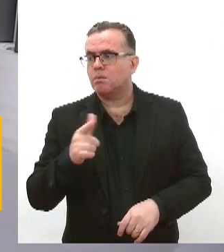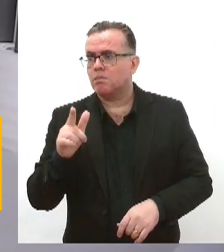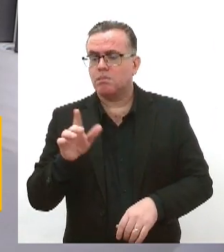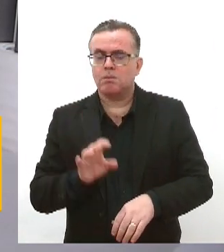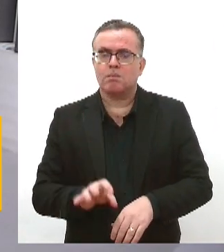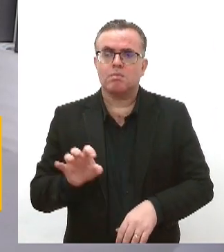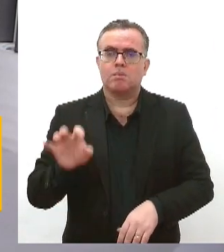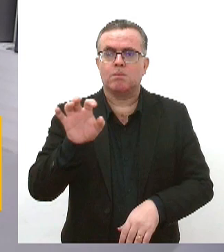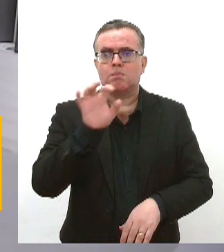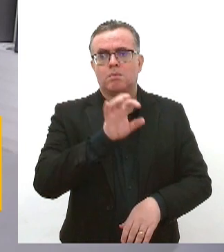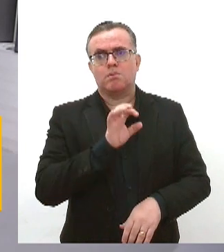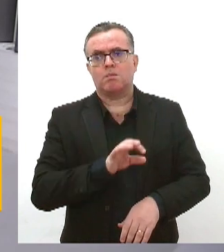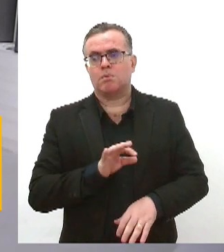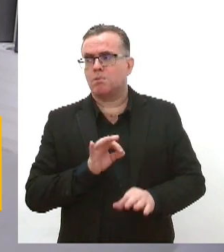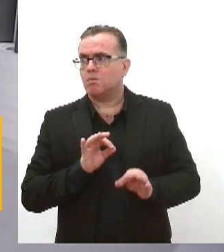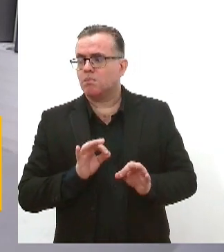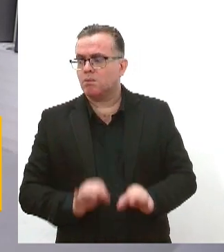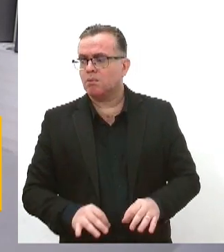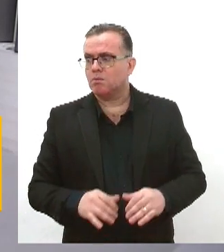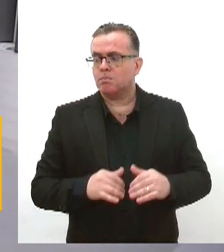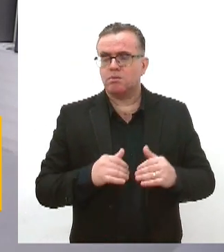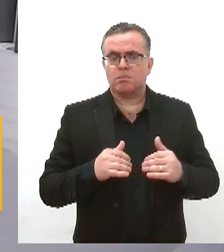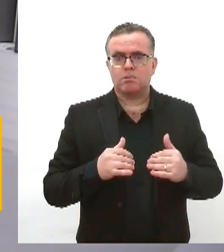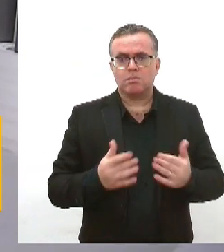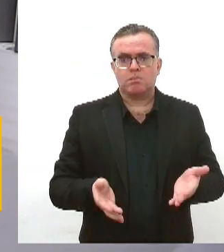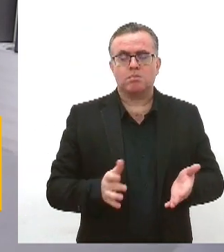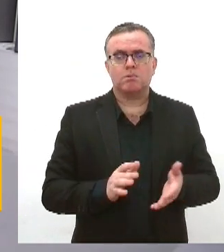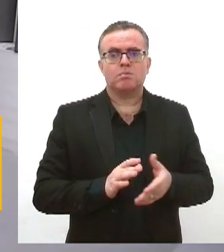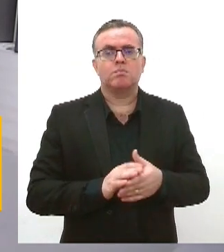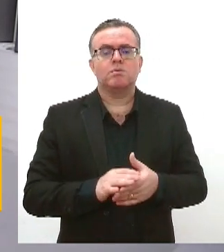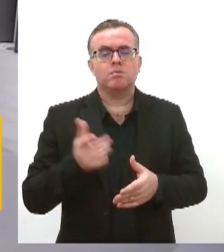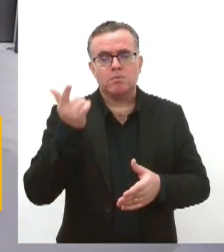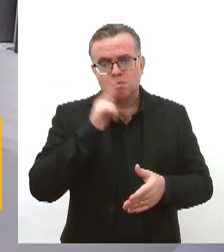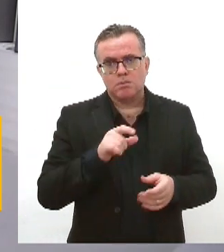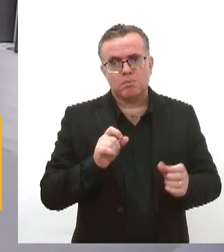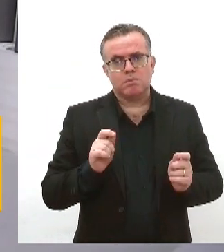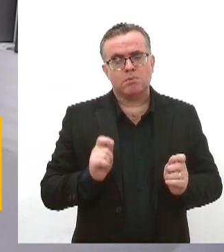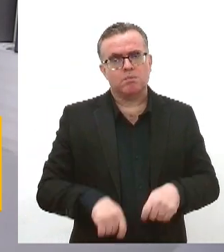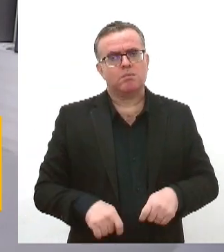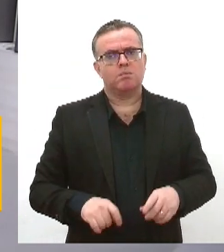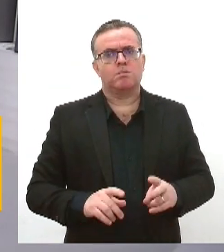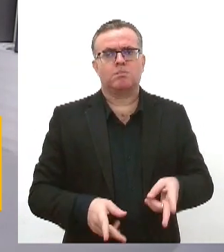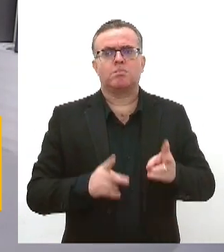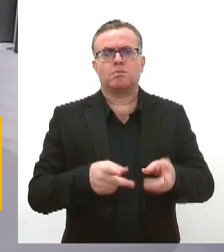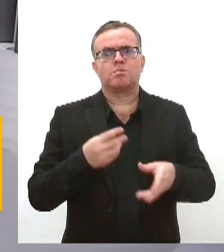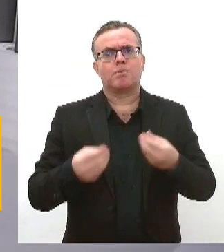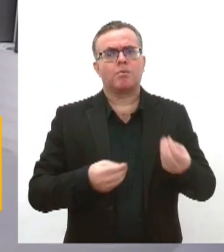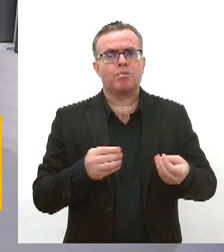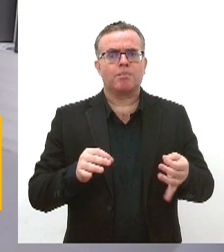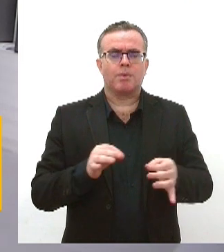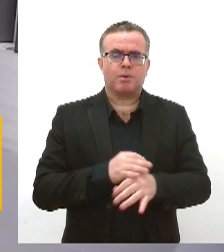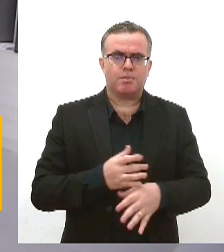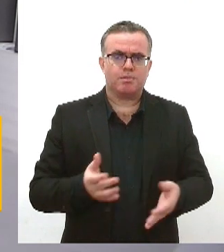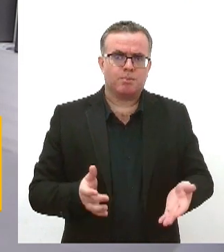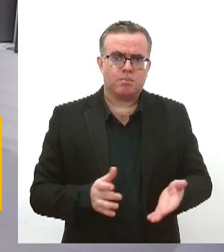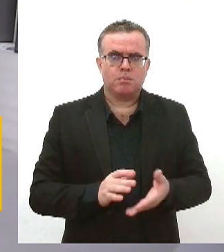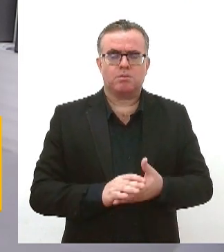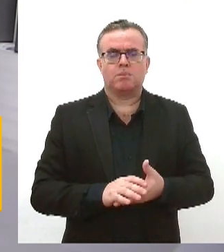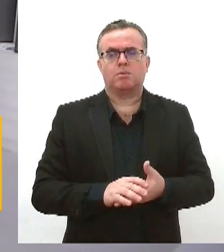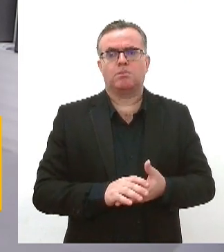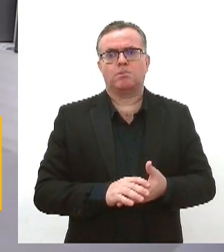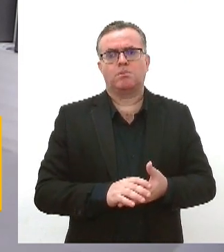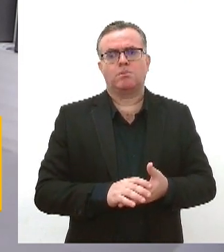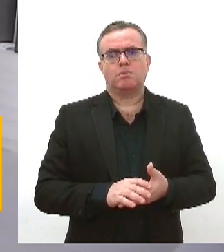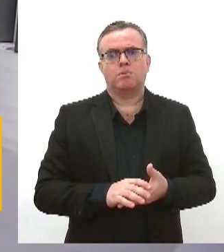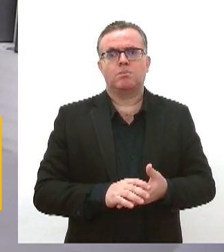respectivos estados, isso só tem a ganhar, né? A população de Sergipe, dos demais estados também,